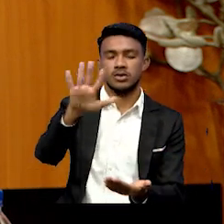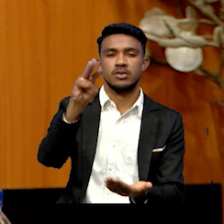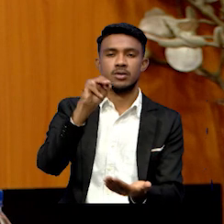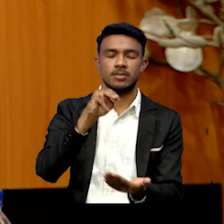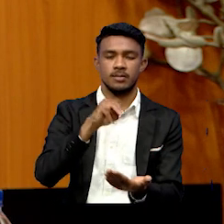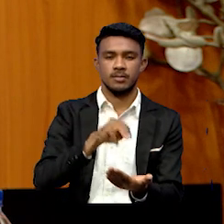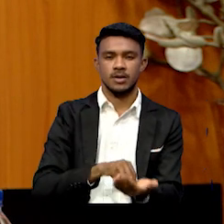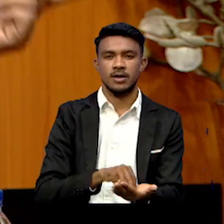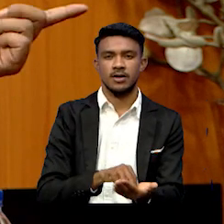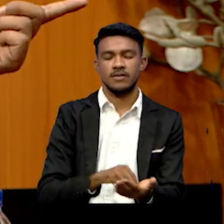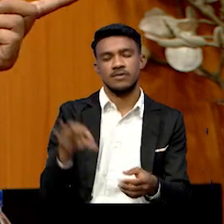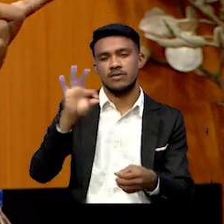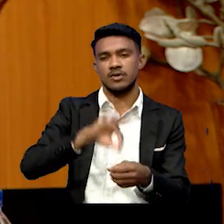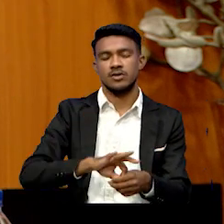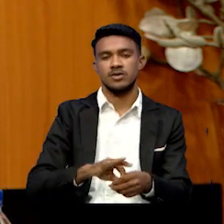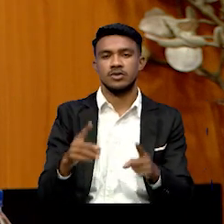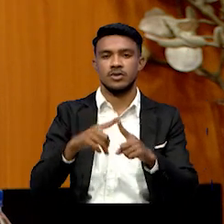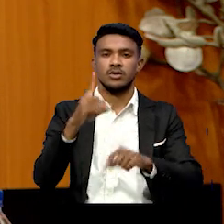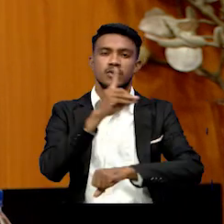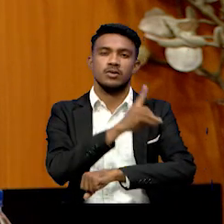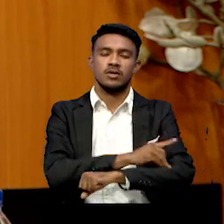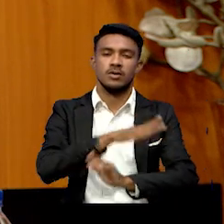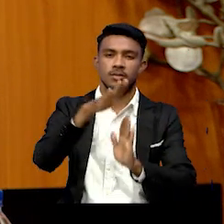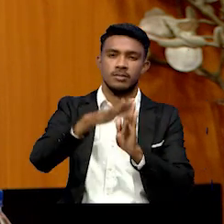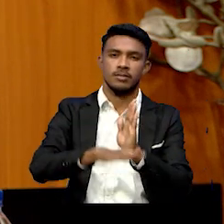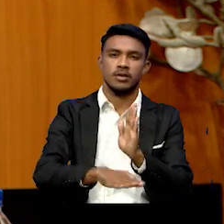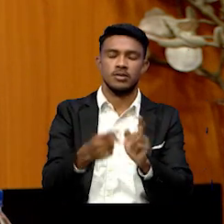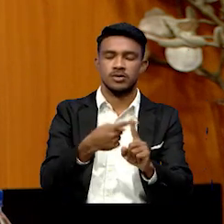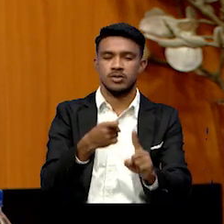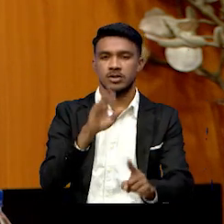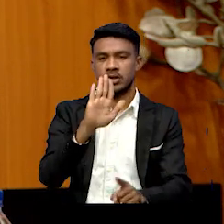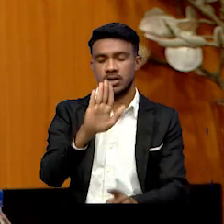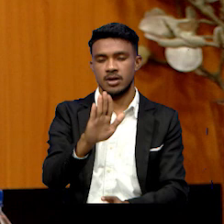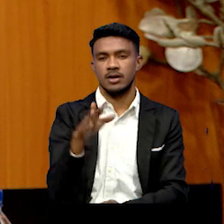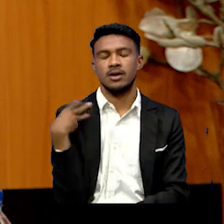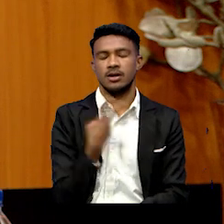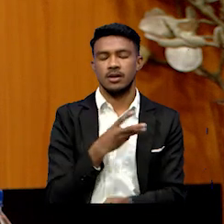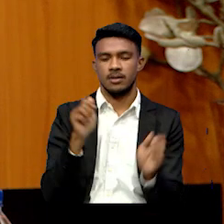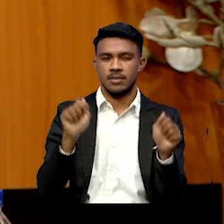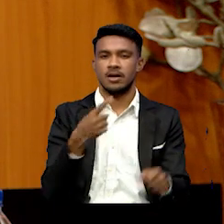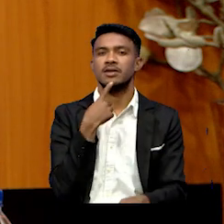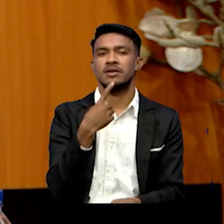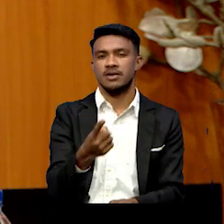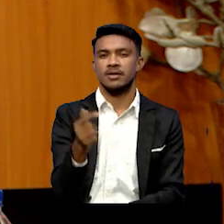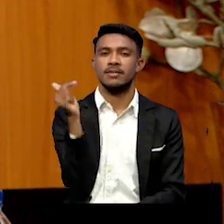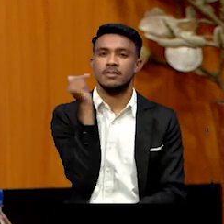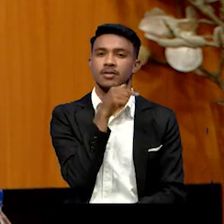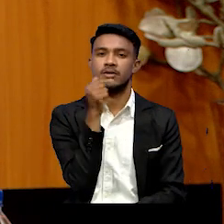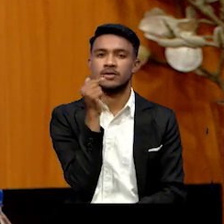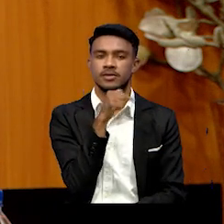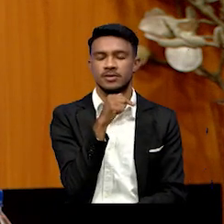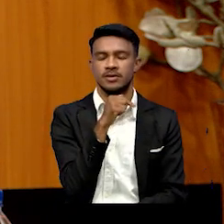5.000 votantes olio menos o sinene e tabela de an e ta luhi malu ane